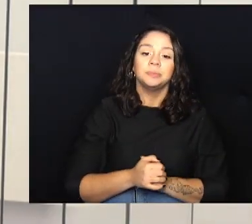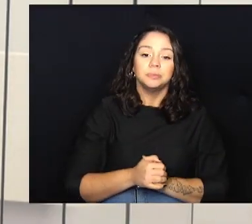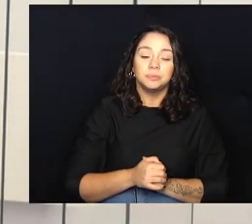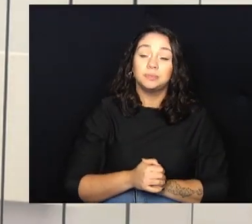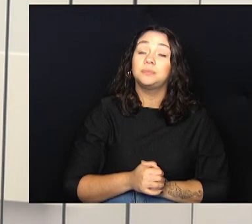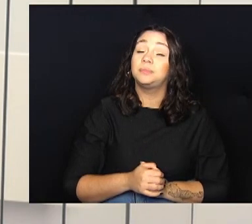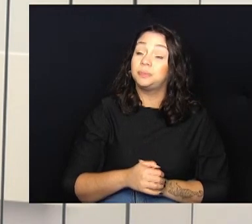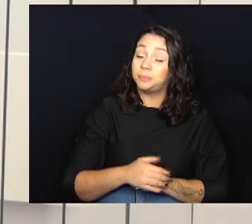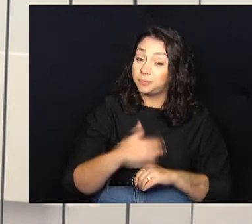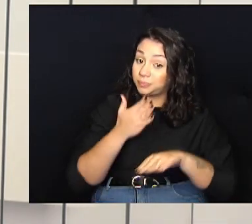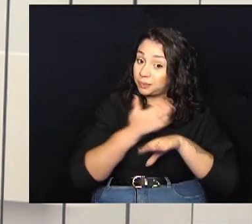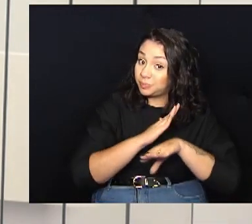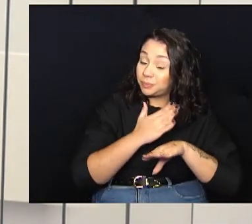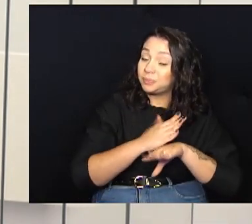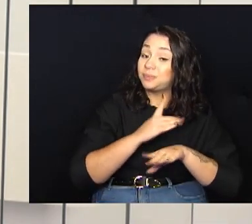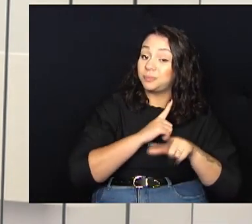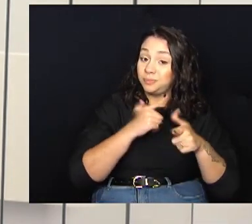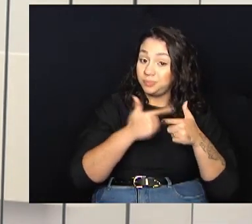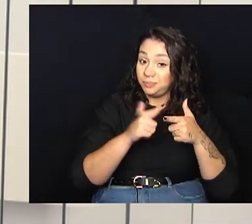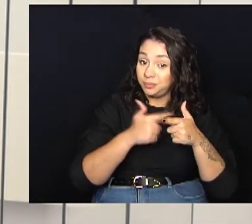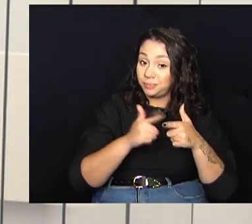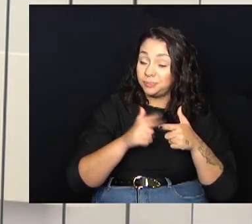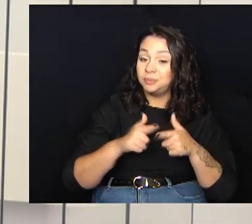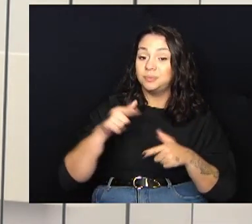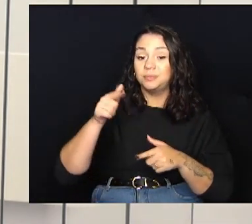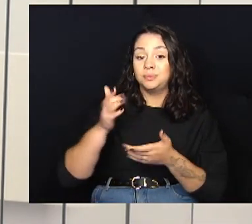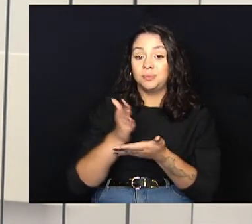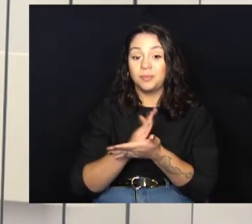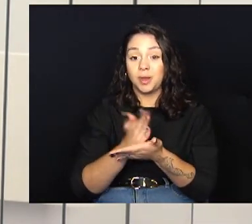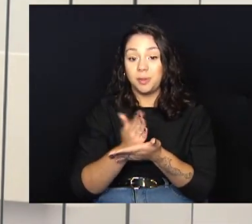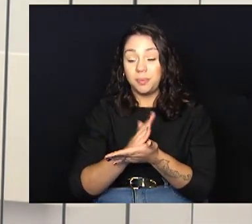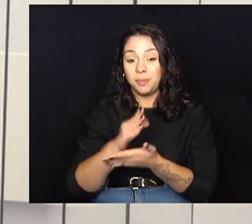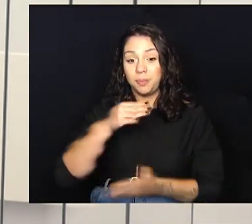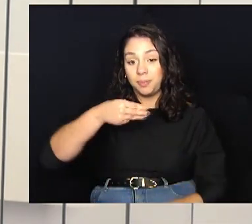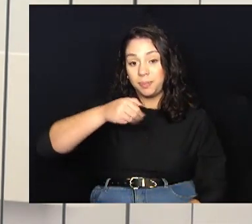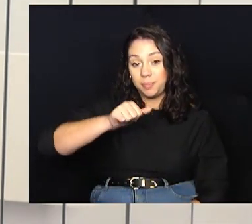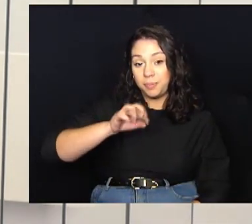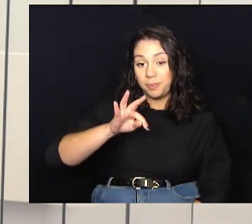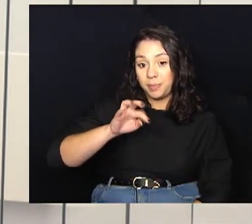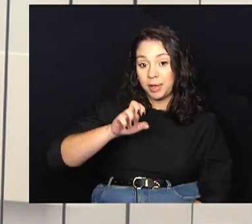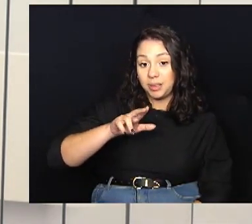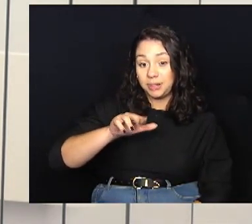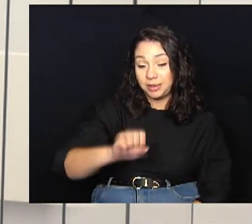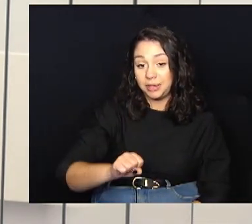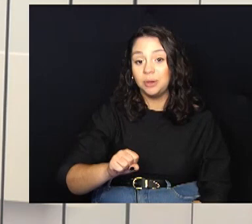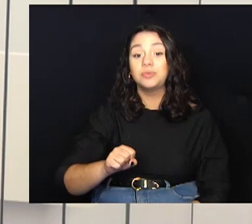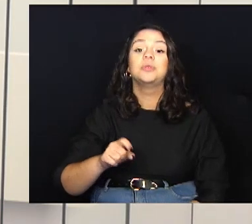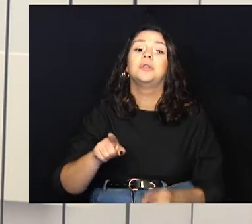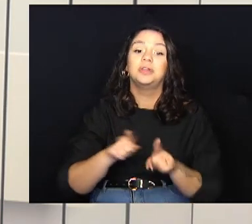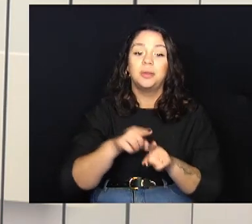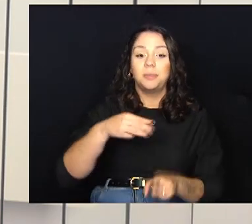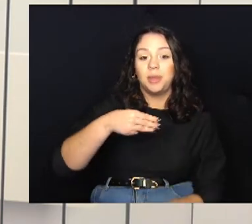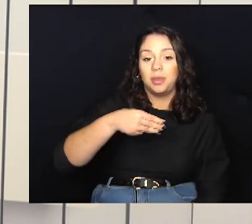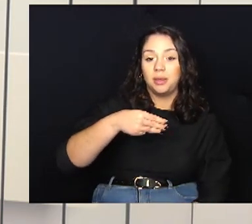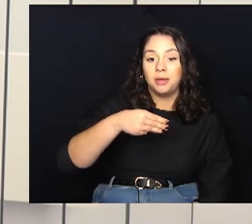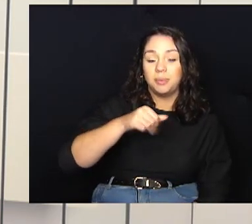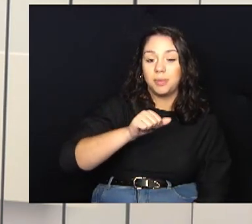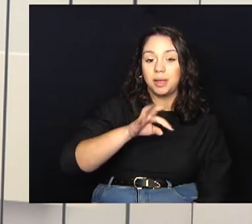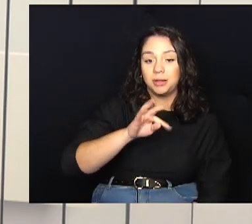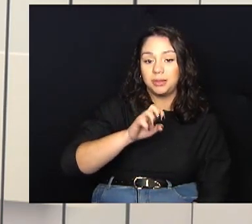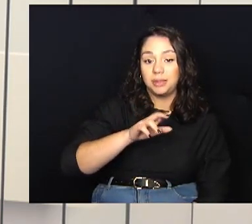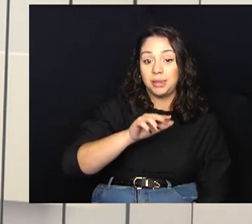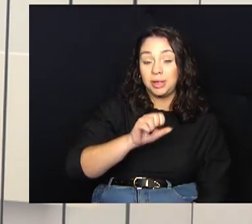o treinador tem problemas os meio-campistas Mateus Bueno suspenso Mateus Barbosa lesionado não